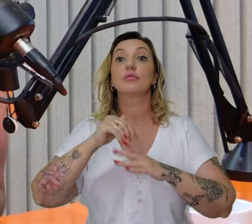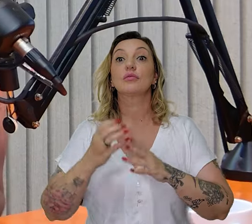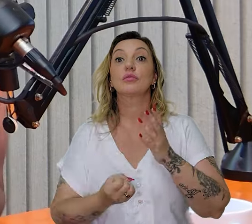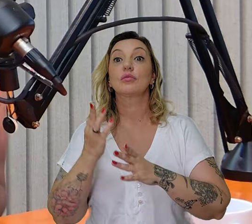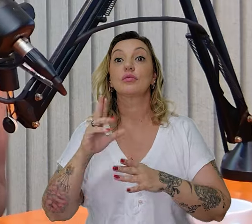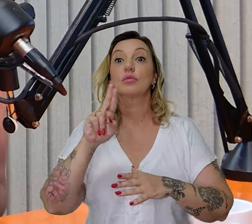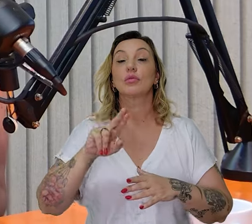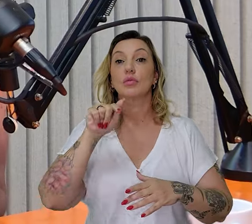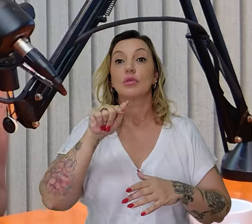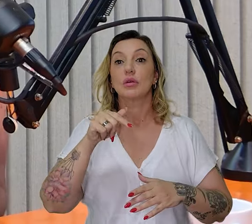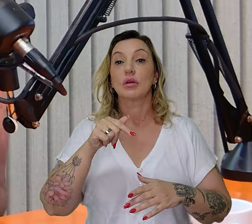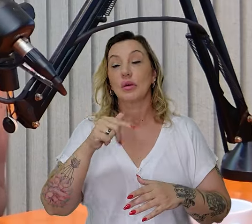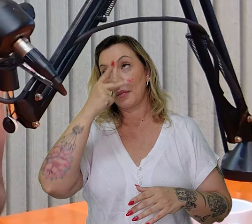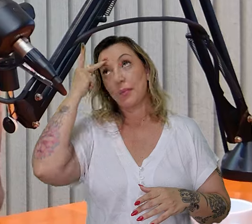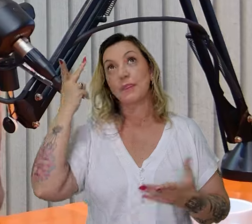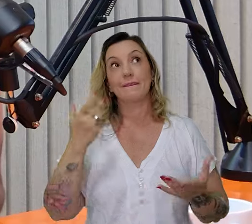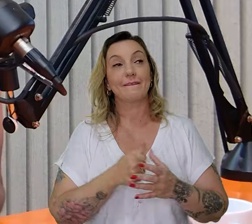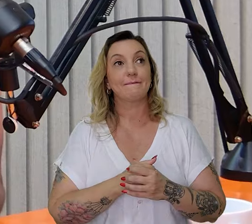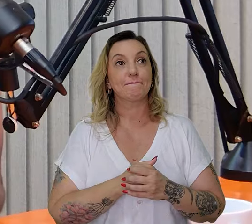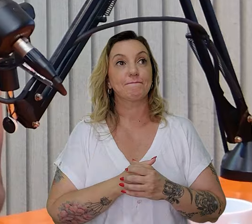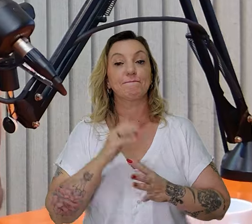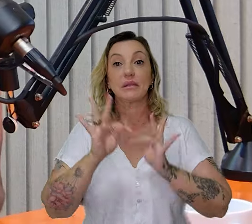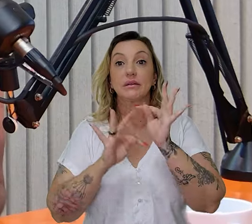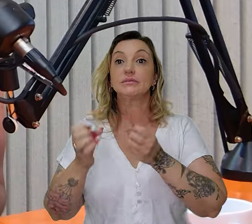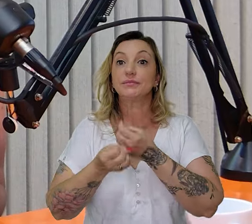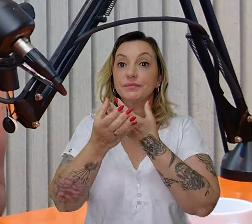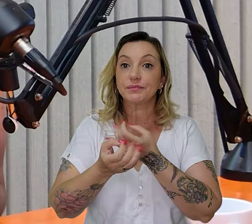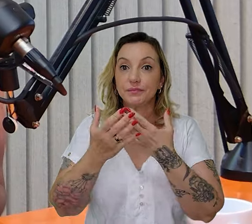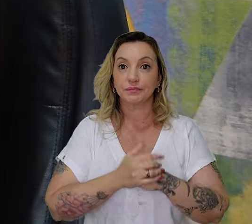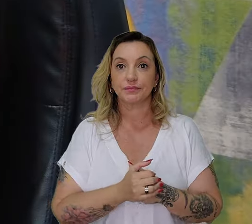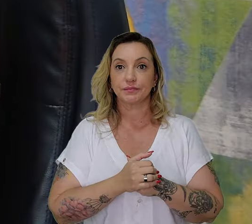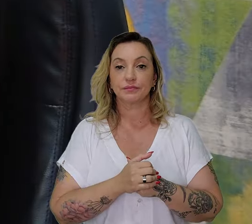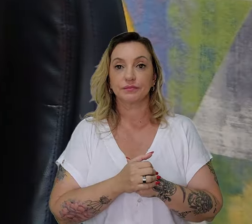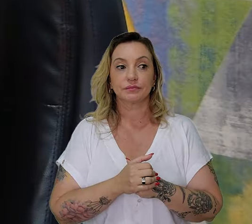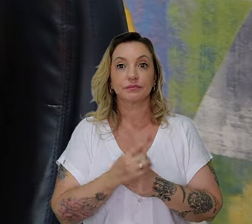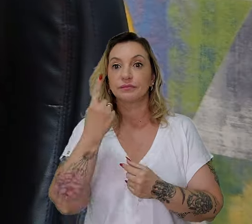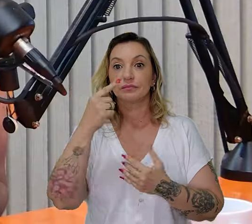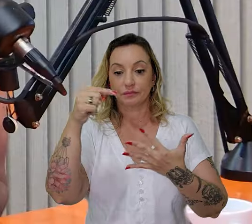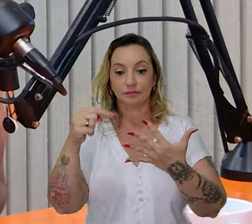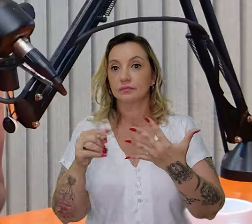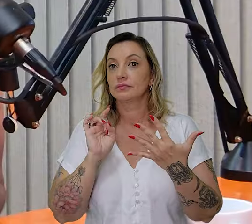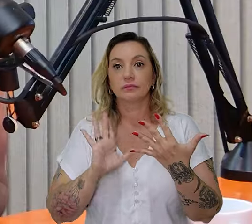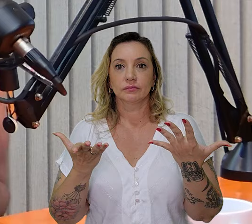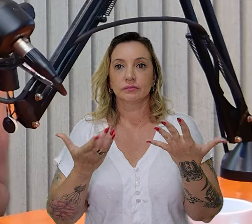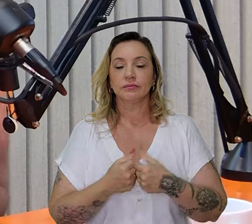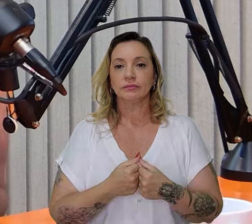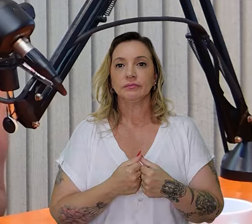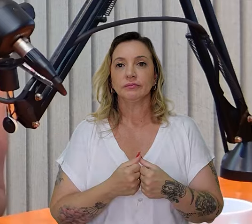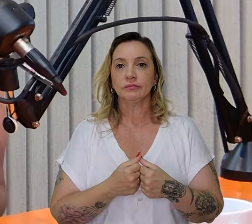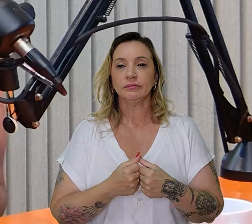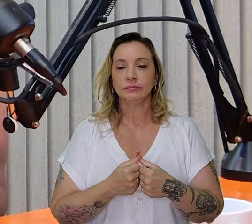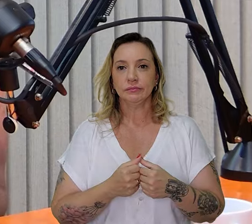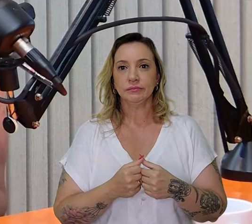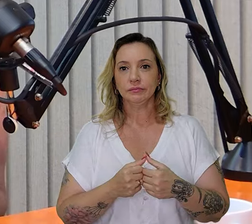fez tecnologia da informação que teve uma matéria né de de design e desabilidade isso